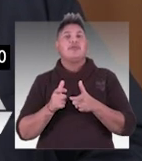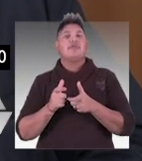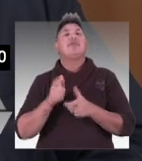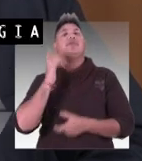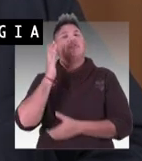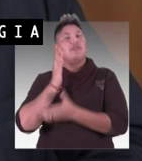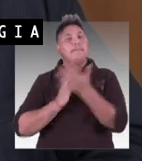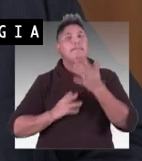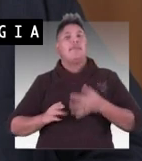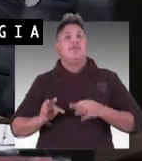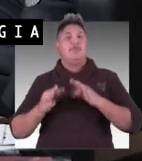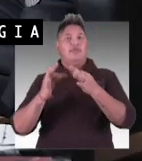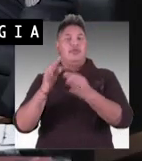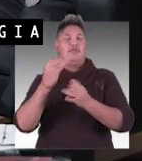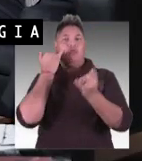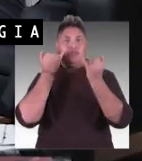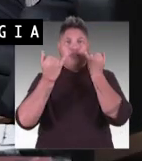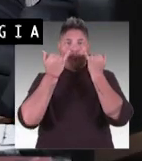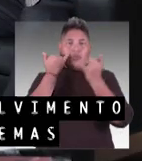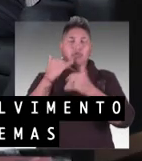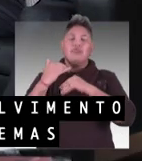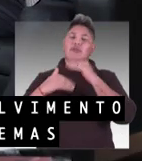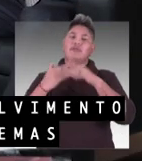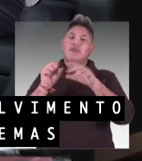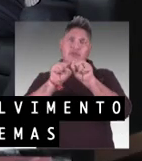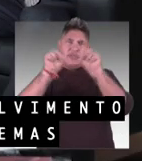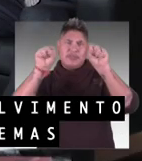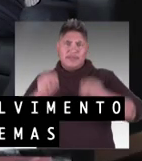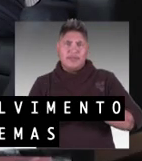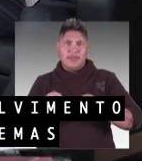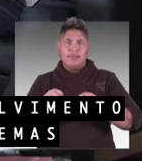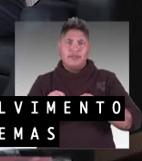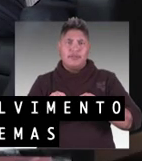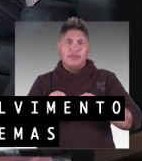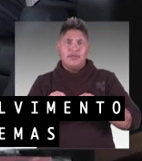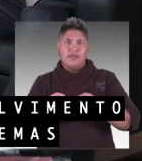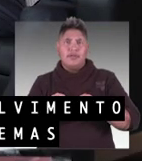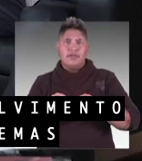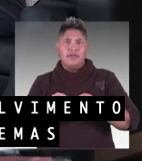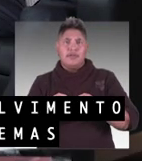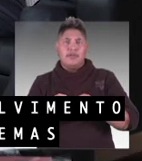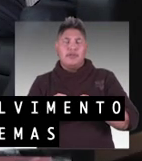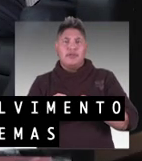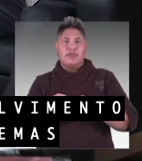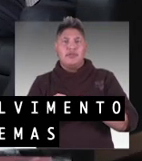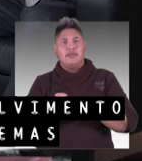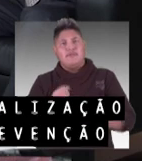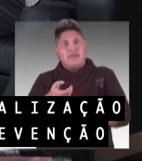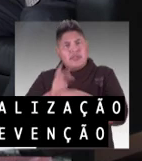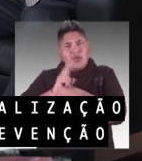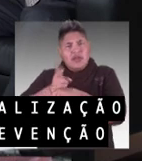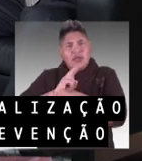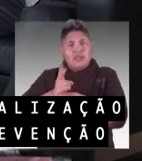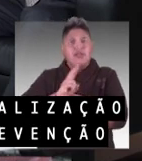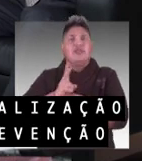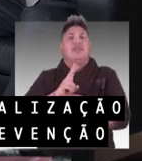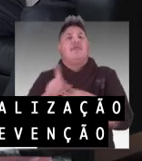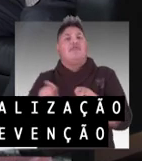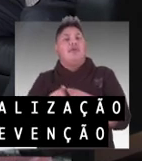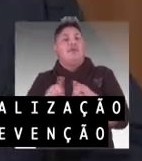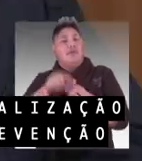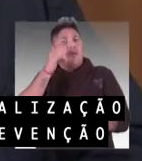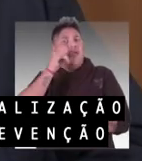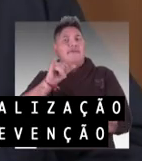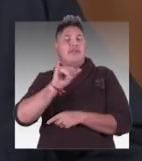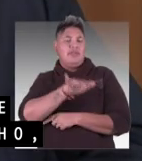na parte de tecnologia da informação, com desenvolvimento de sistemas de fiscalização e de